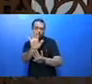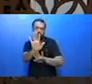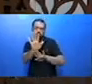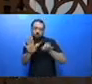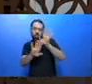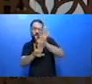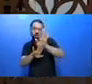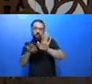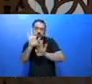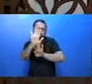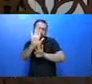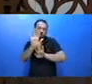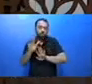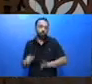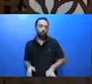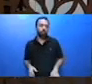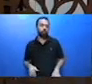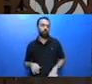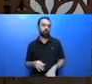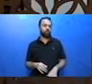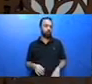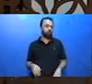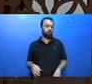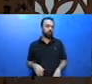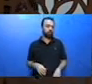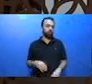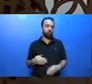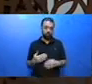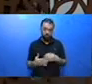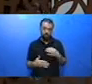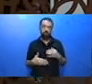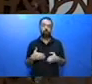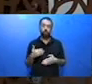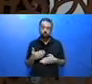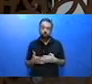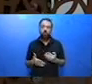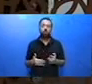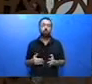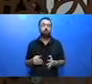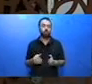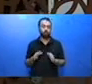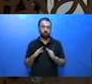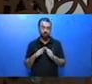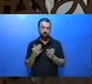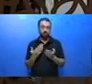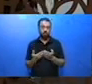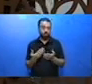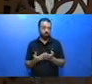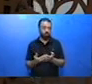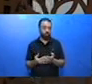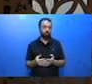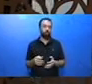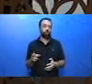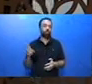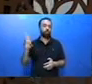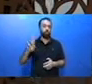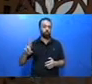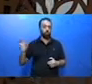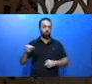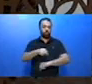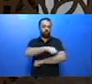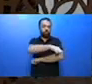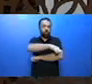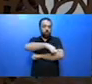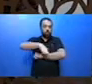primeira percepção que ela tem para medidas. Aí, logo que a gente começa no contexto escolar, a gente já começa a usar a régua para